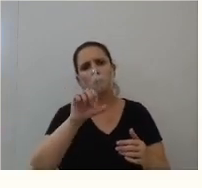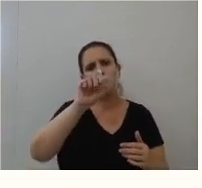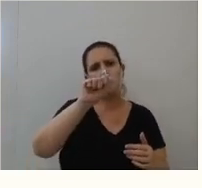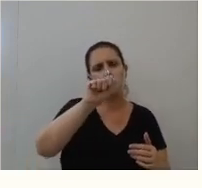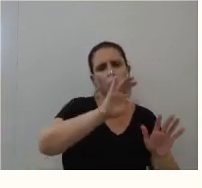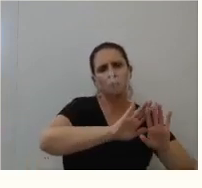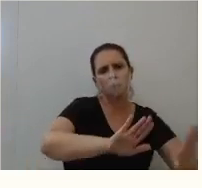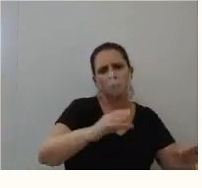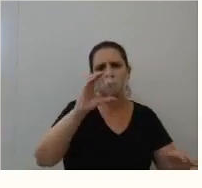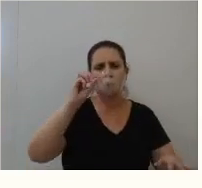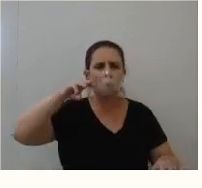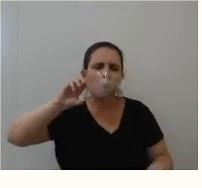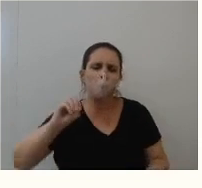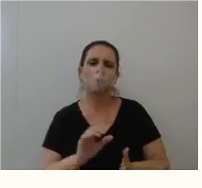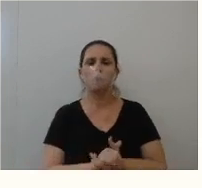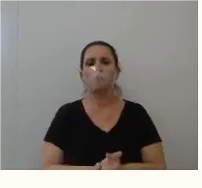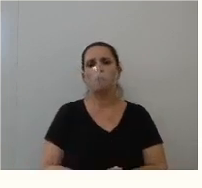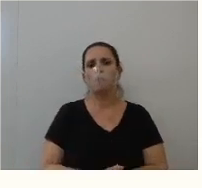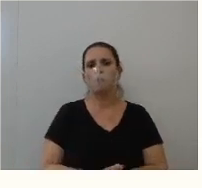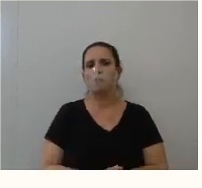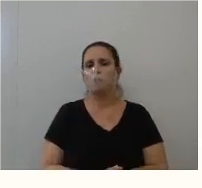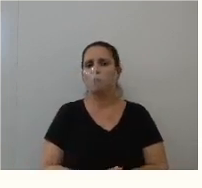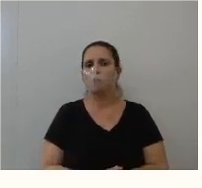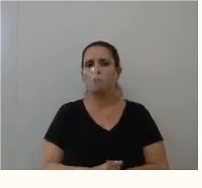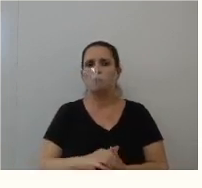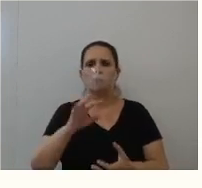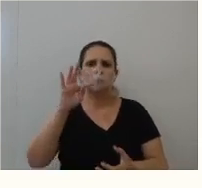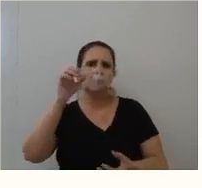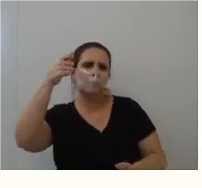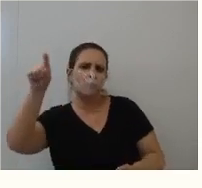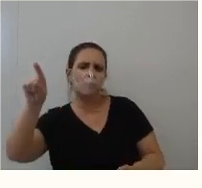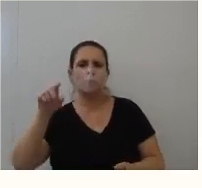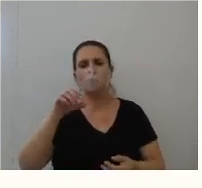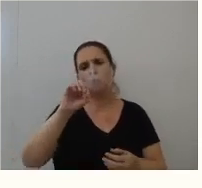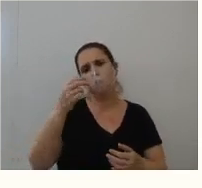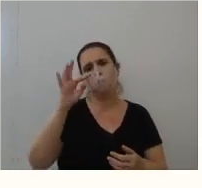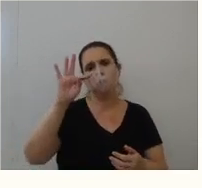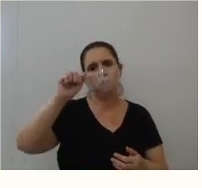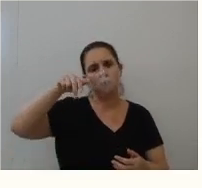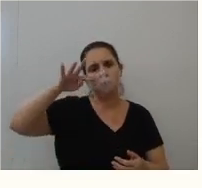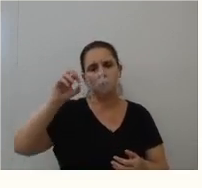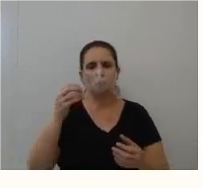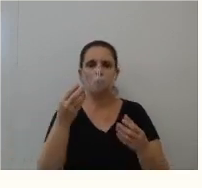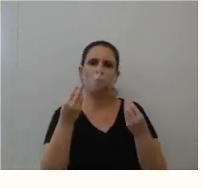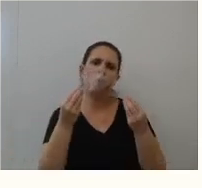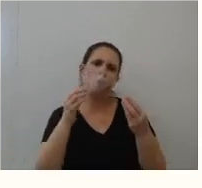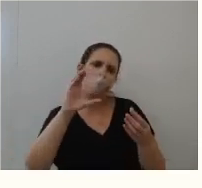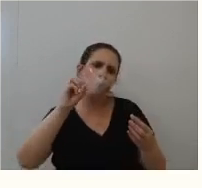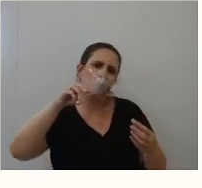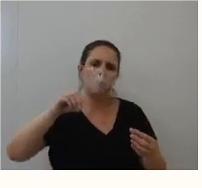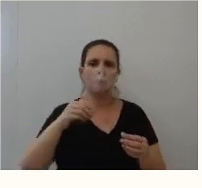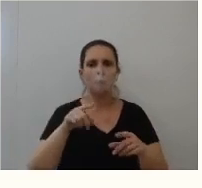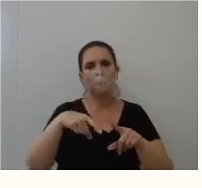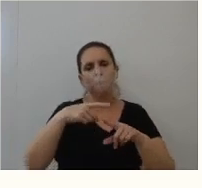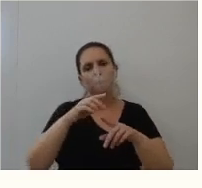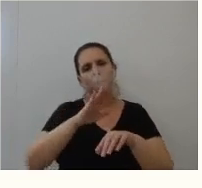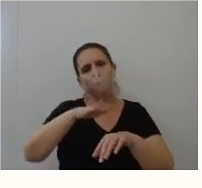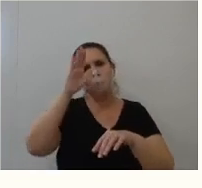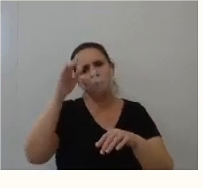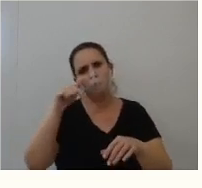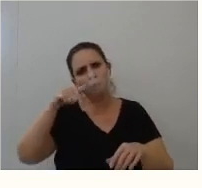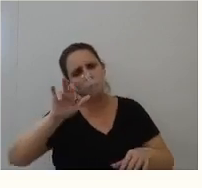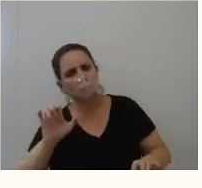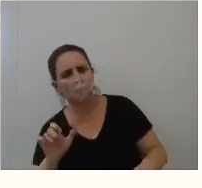como, tal e qual. Olha lá, ó. Tão ou tanto, como, mais que ou mais